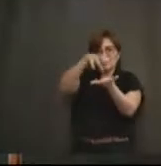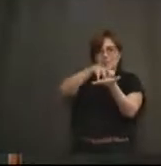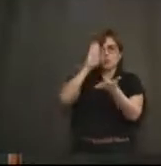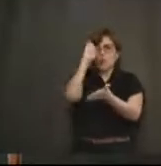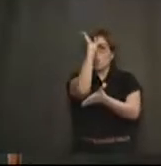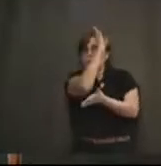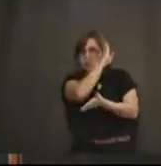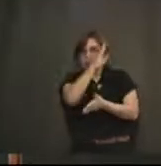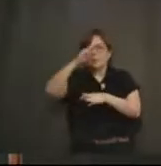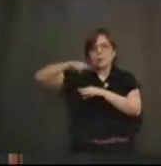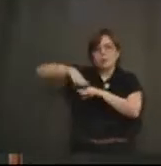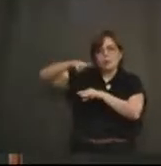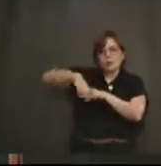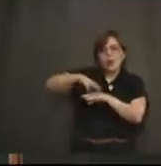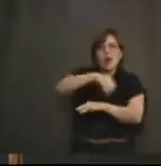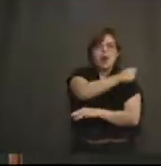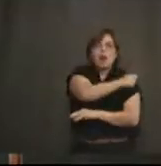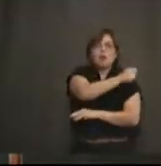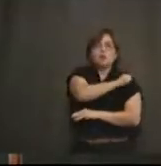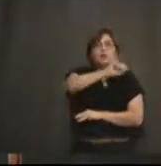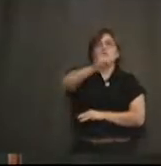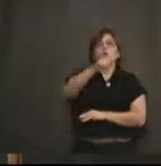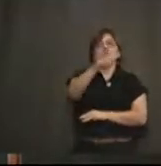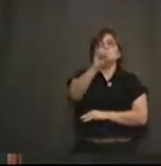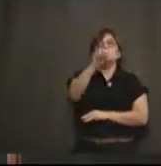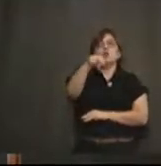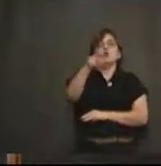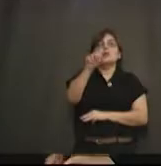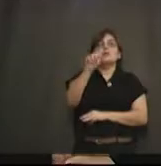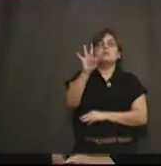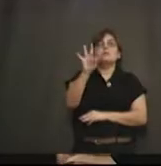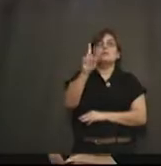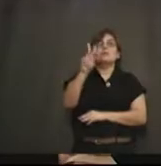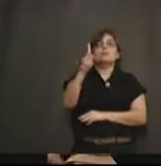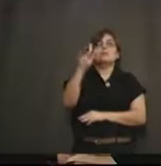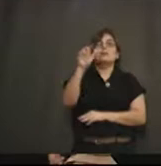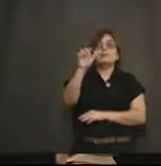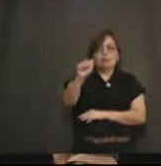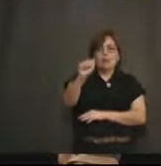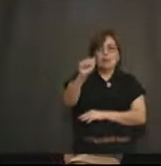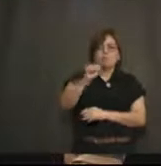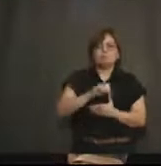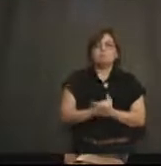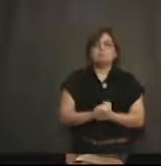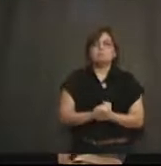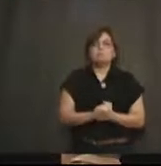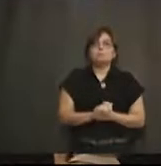UFPA, o discente Jonathan do Socorro dos Santos Neves.